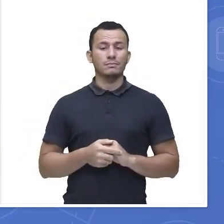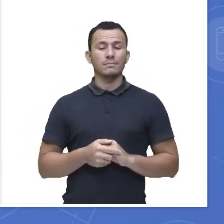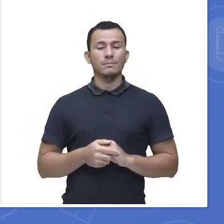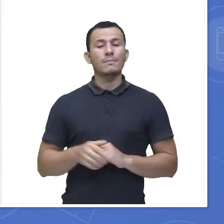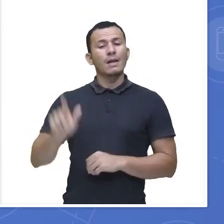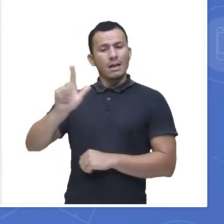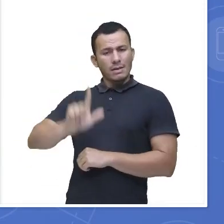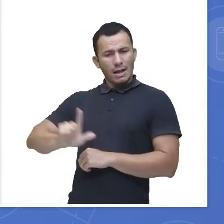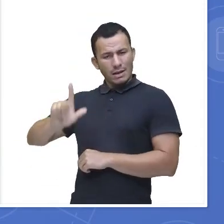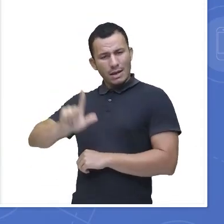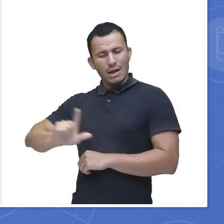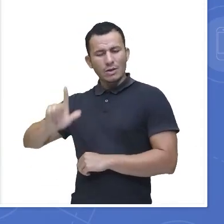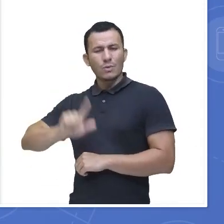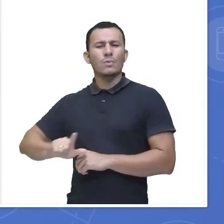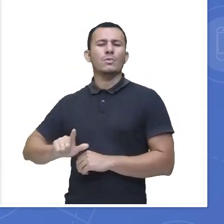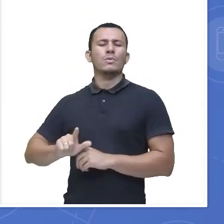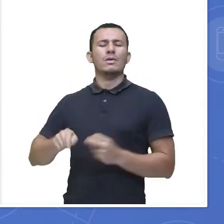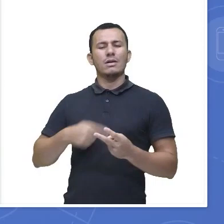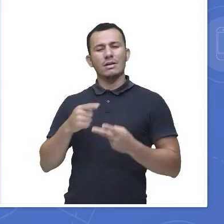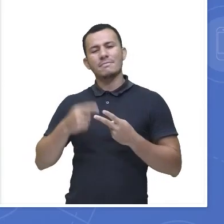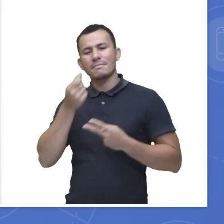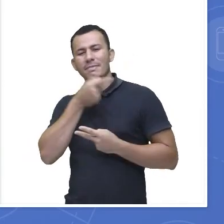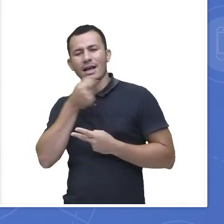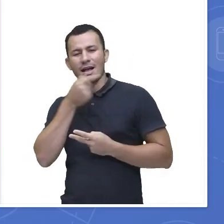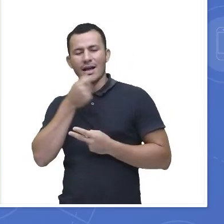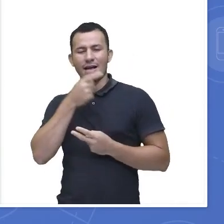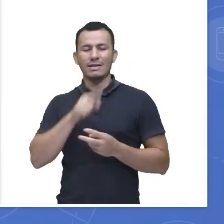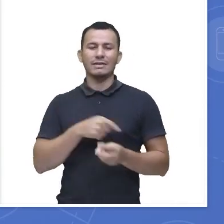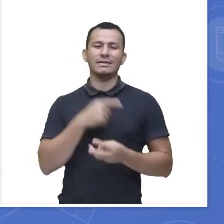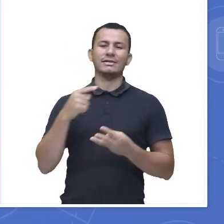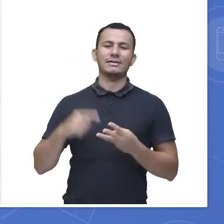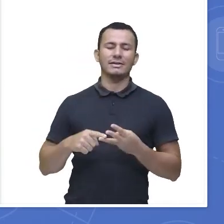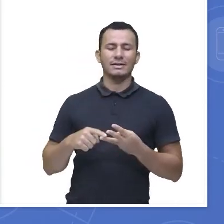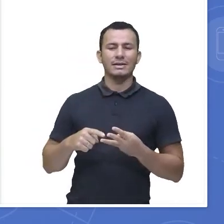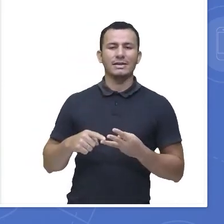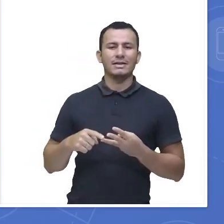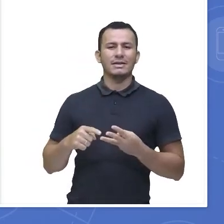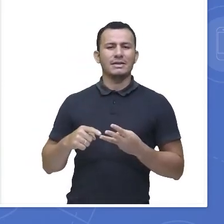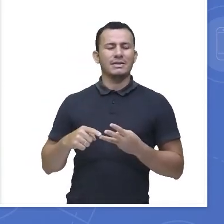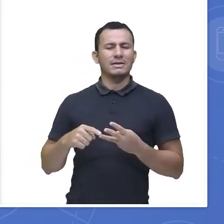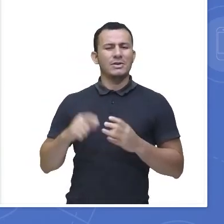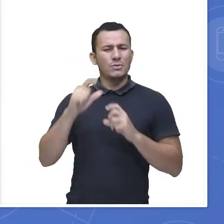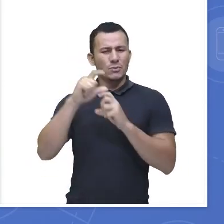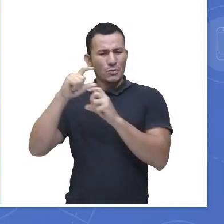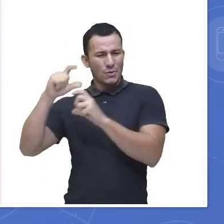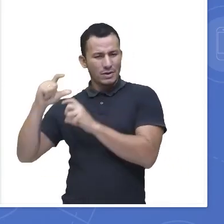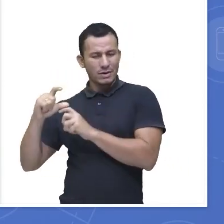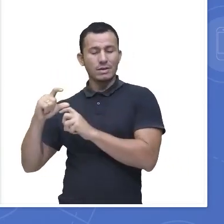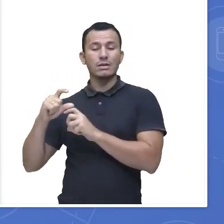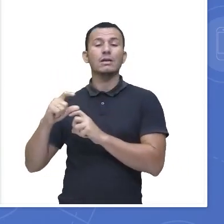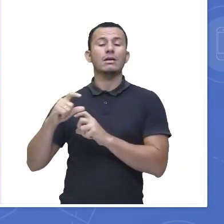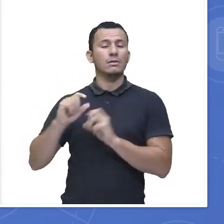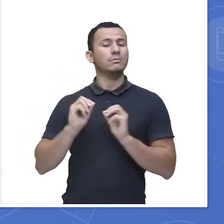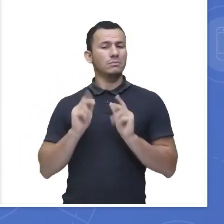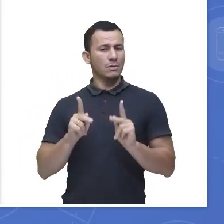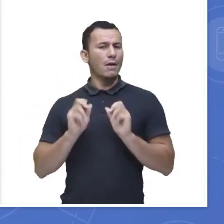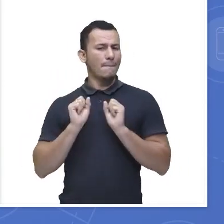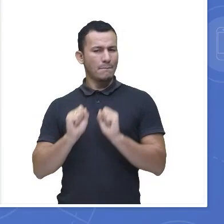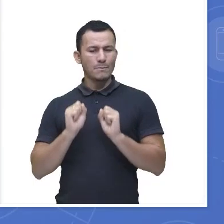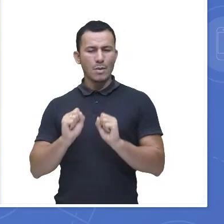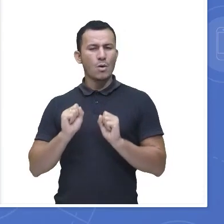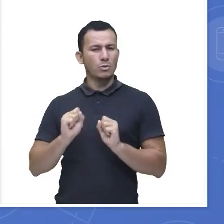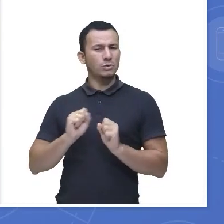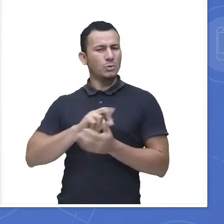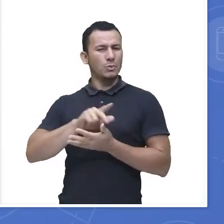de cartoon, de piada, de charges, historinhas em quadrinhos, ok, deve